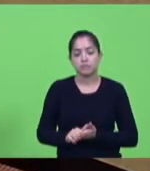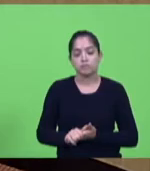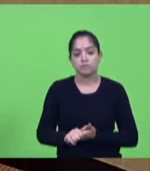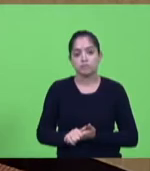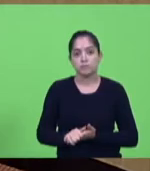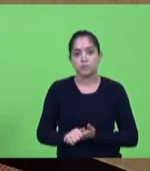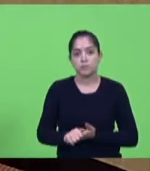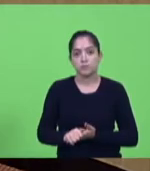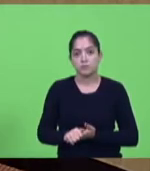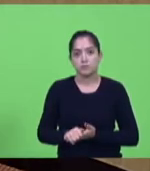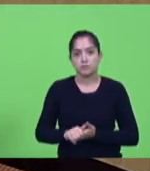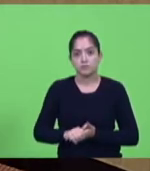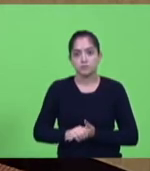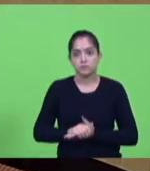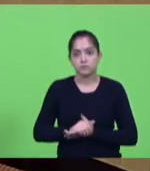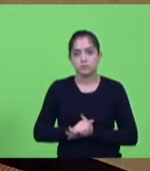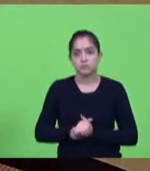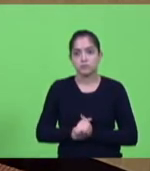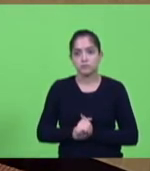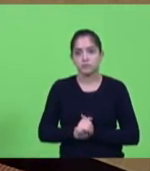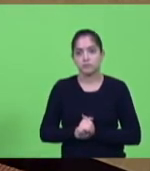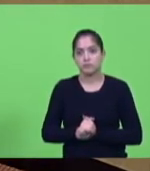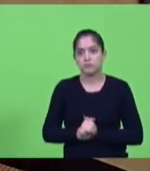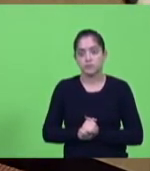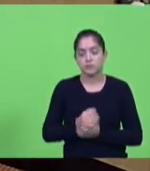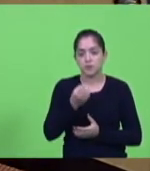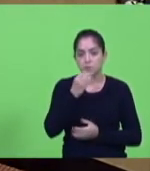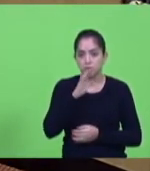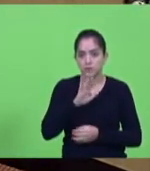Mas não acha isso aí? Meu Deus. Boa tarde a todos.